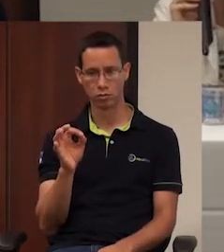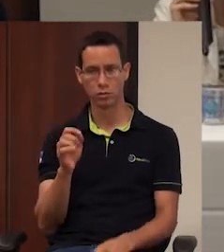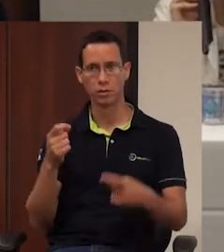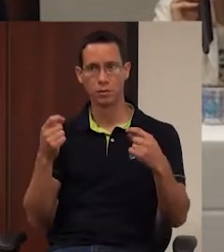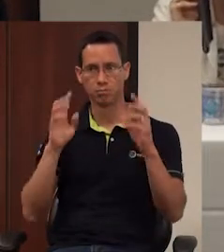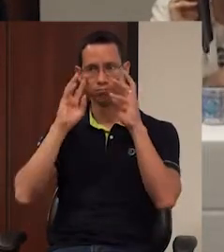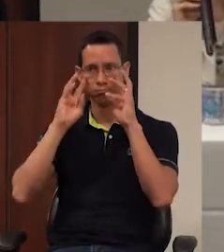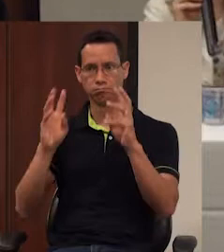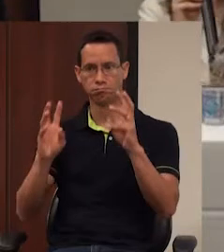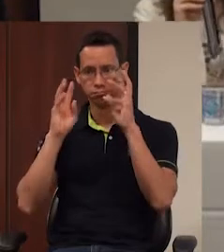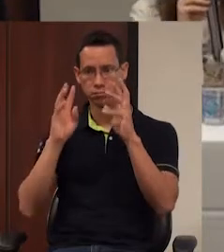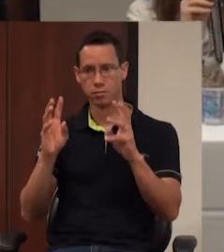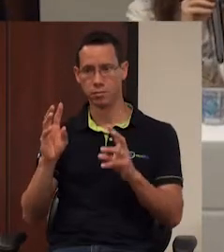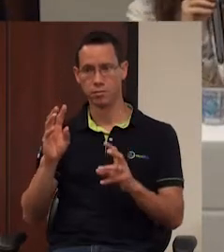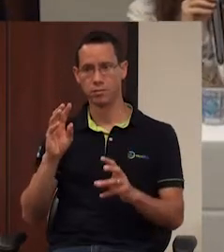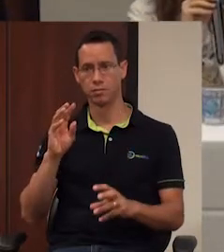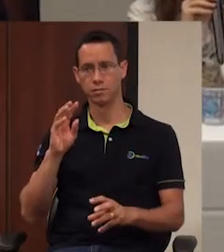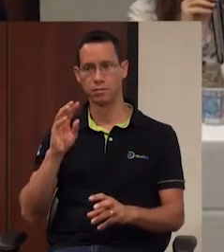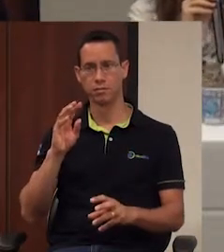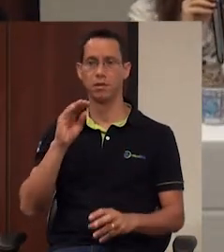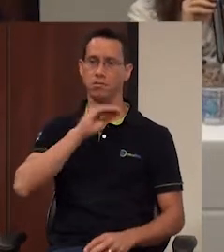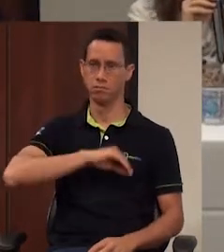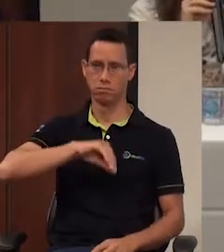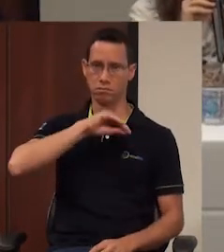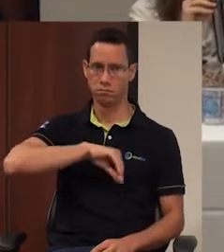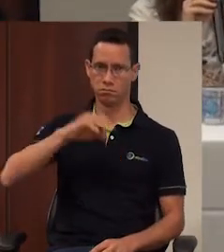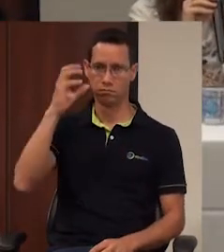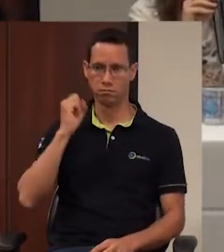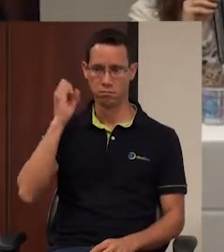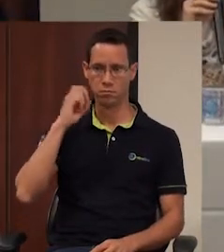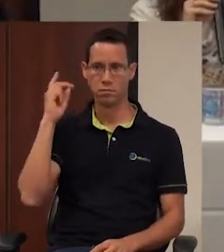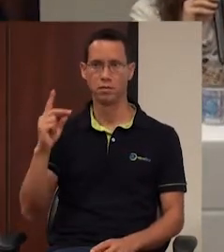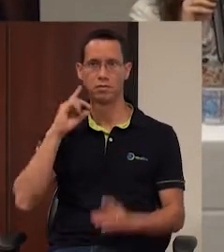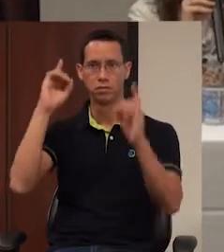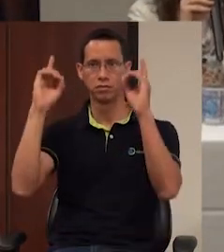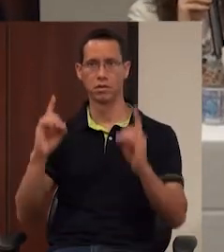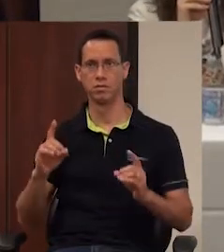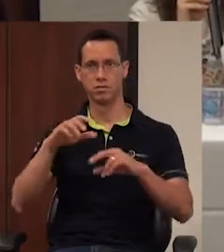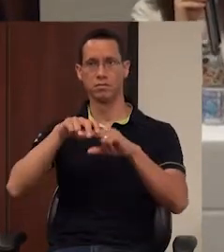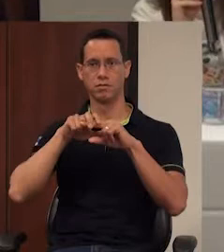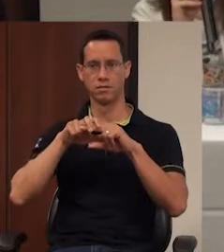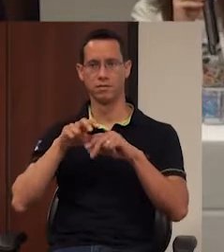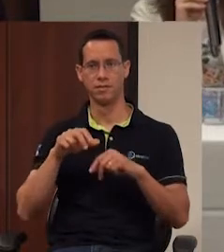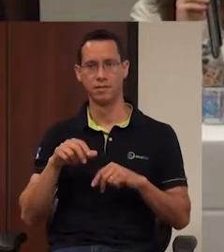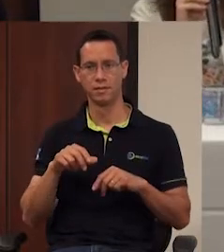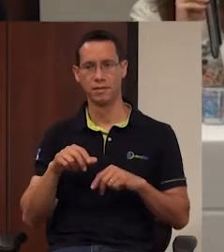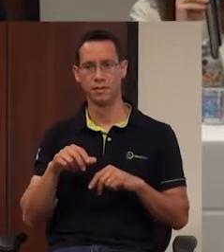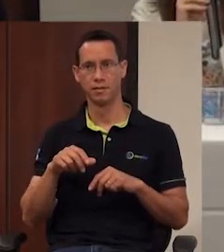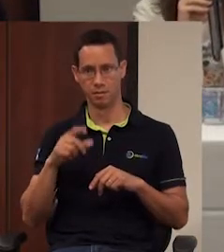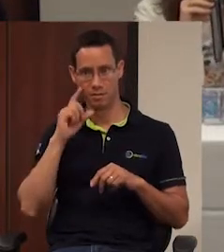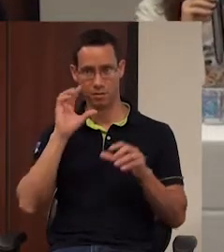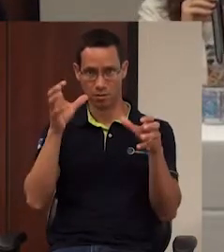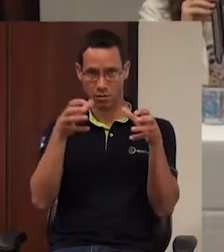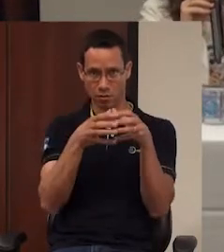uma pensão ou de um apoio, de um benefício governamental por conta da sua deficiência. Então, eu acho que esse exemplo do Open Dialogue e o que